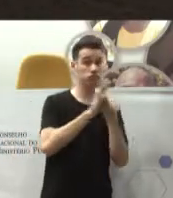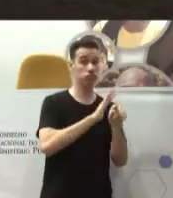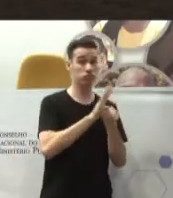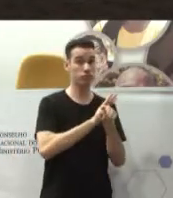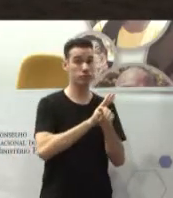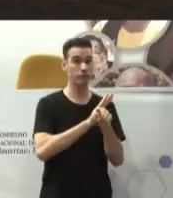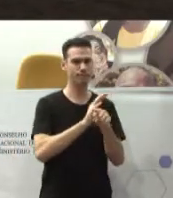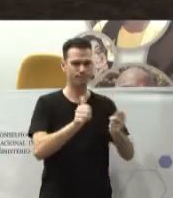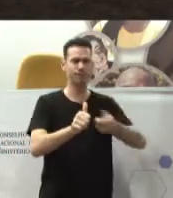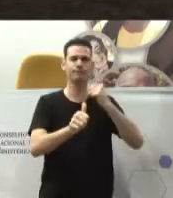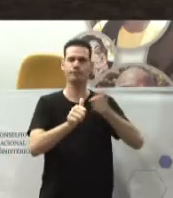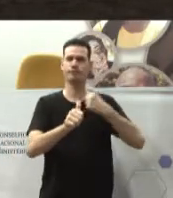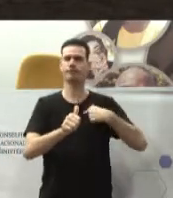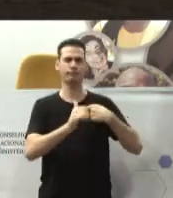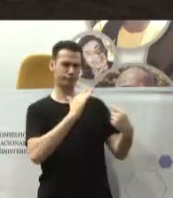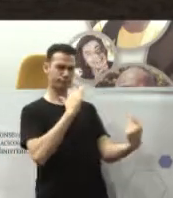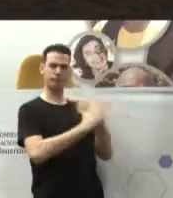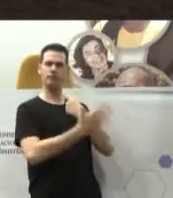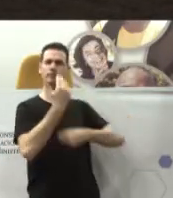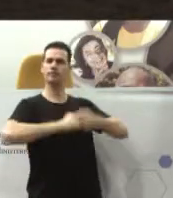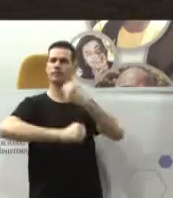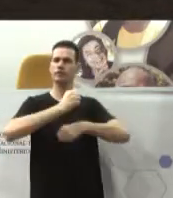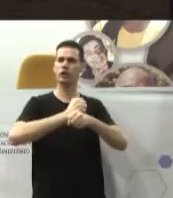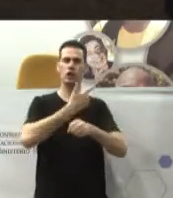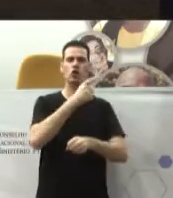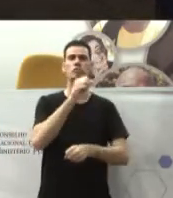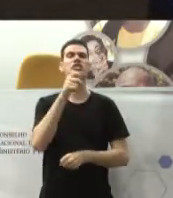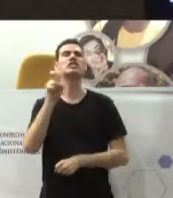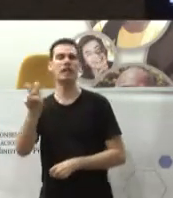que essa dúvida surgiu para mim foi em 2005.